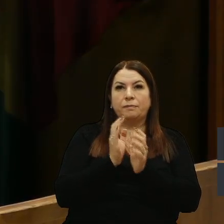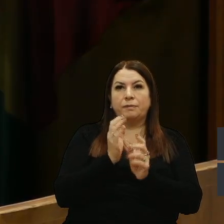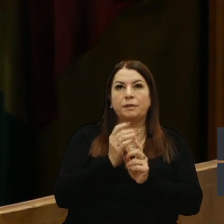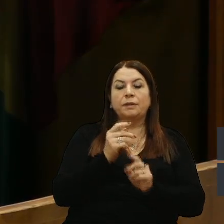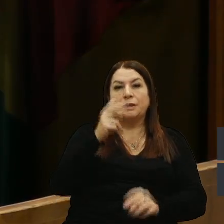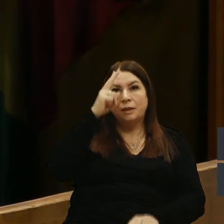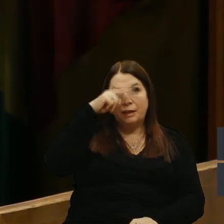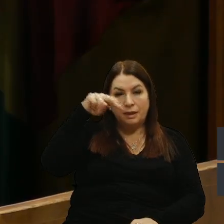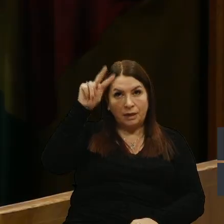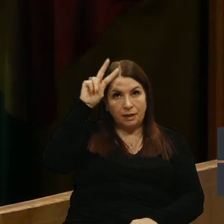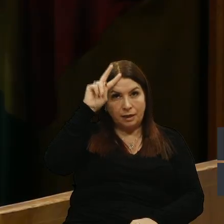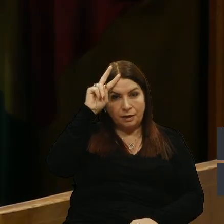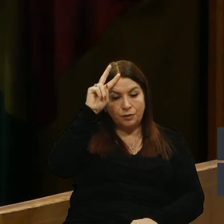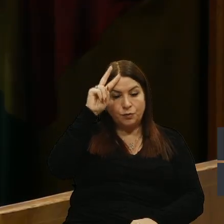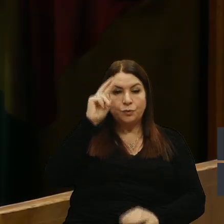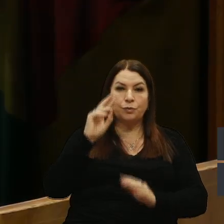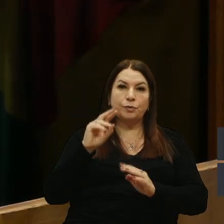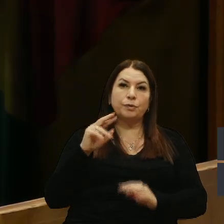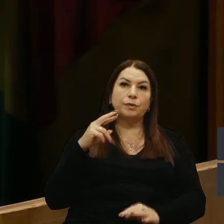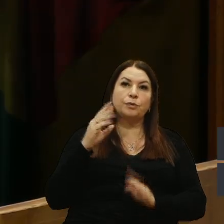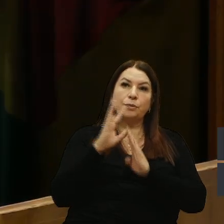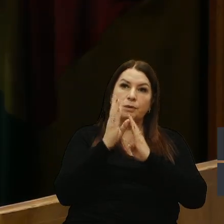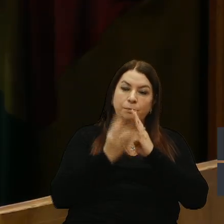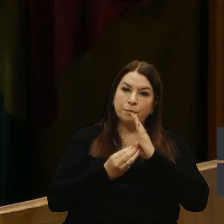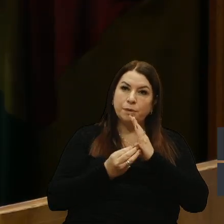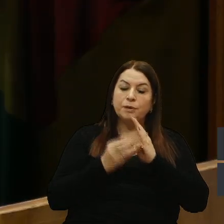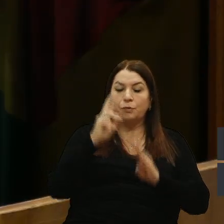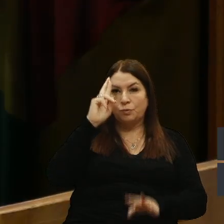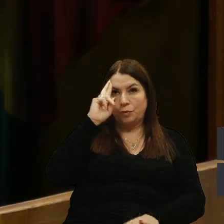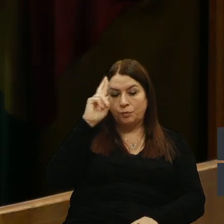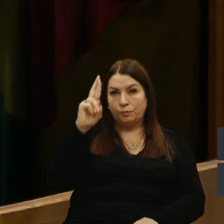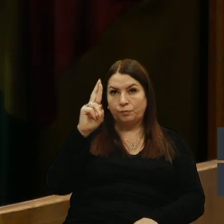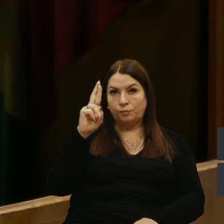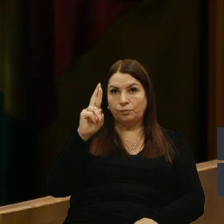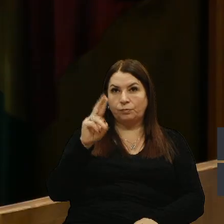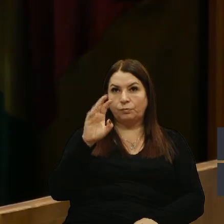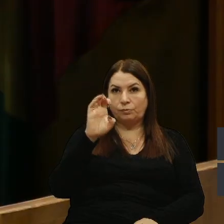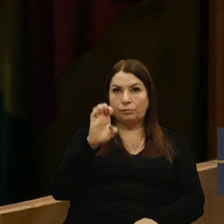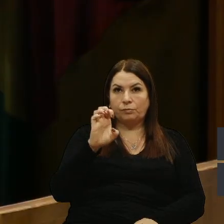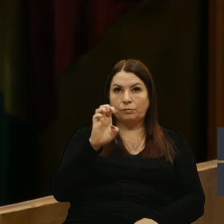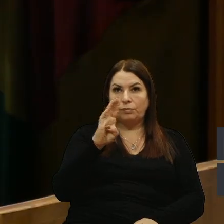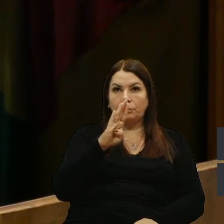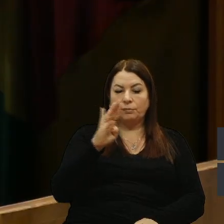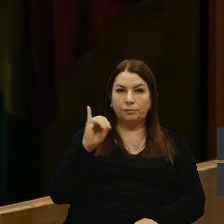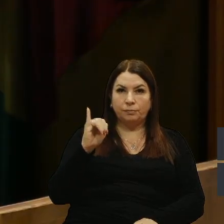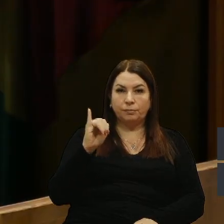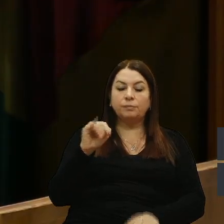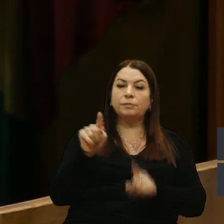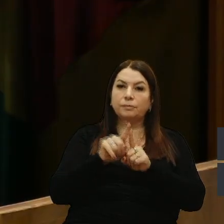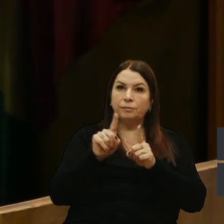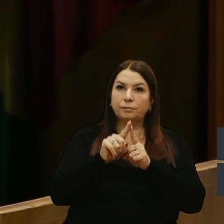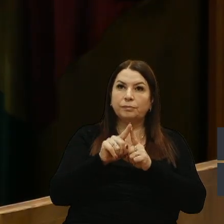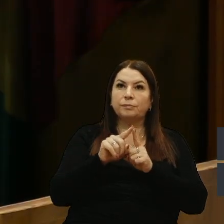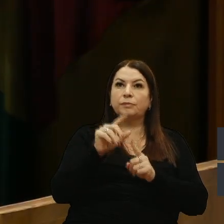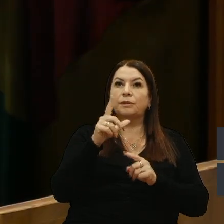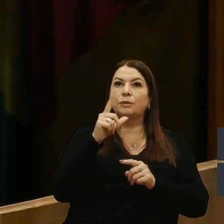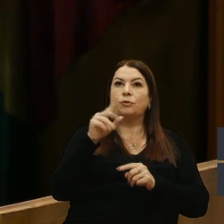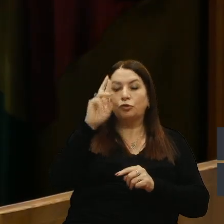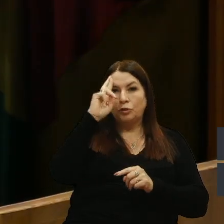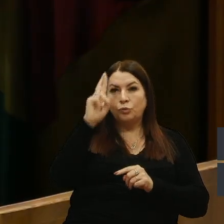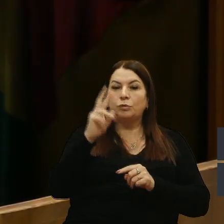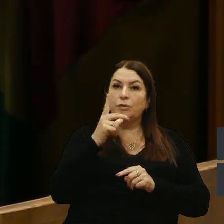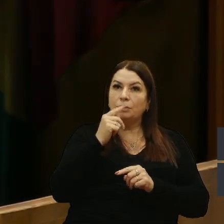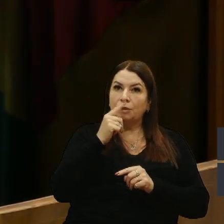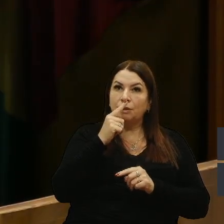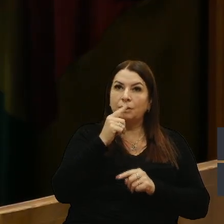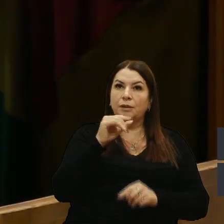da Rosa, do SAMAI, o diretor da DAEB, o diretor das Águas